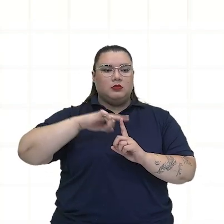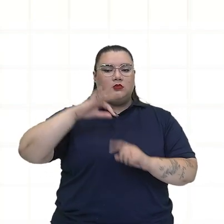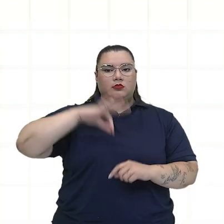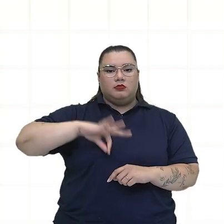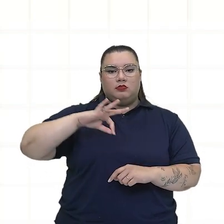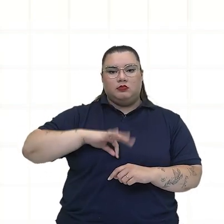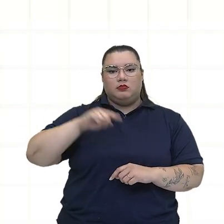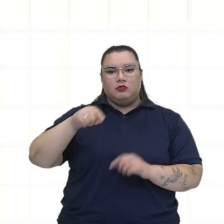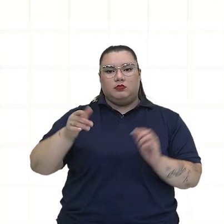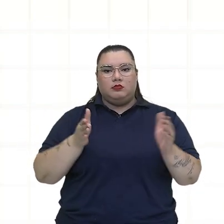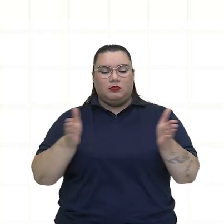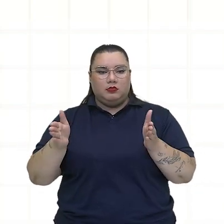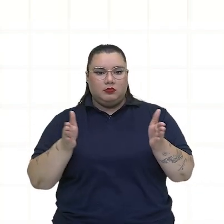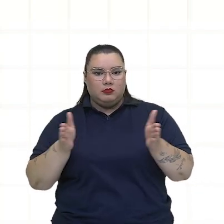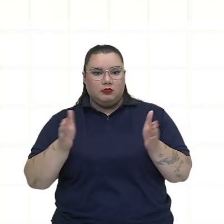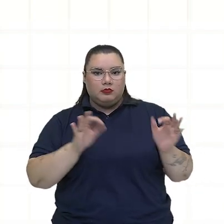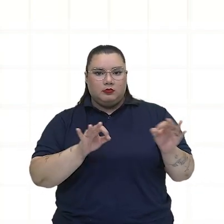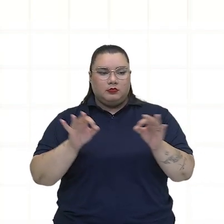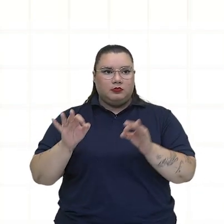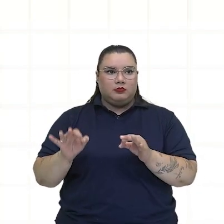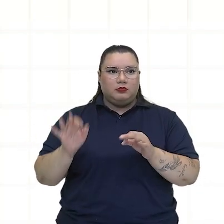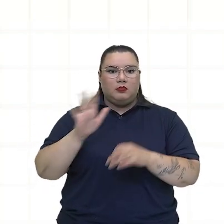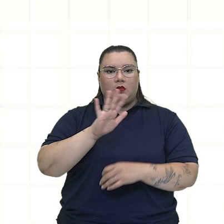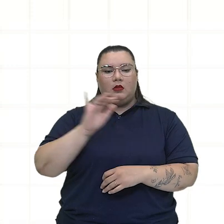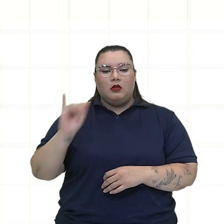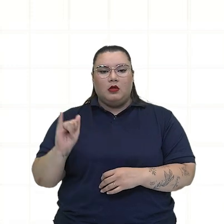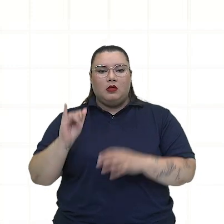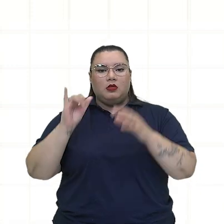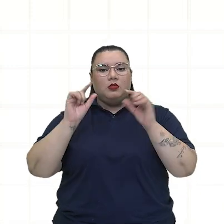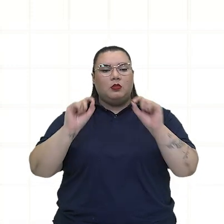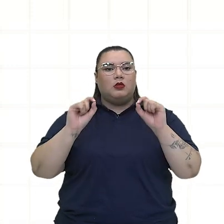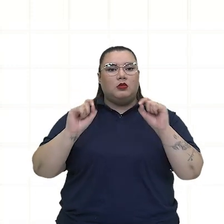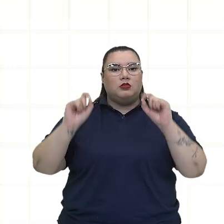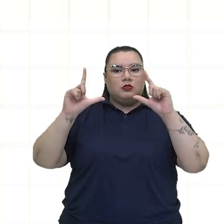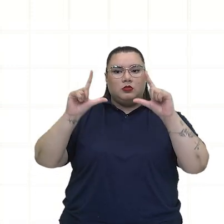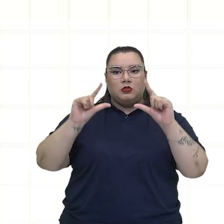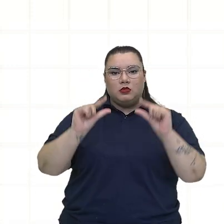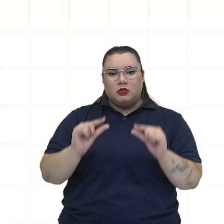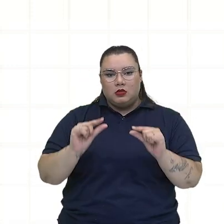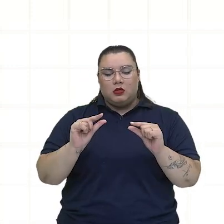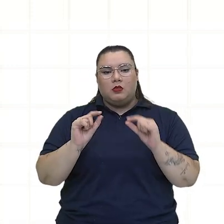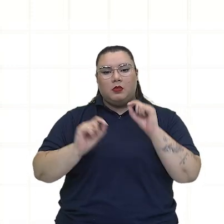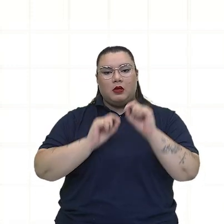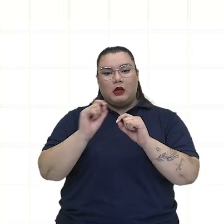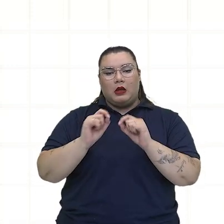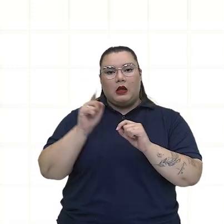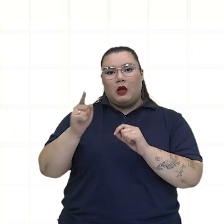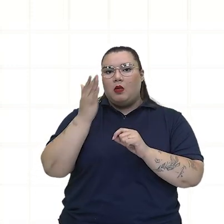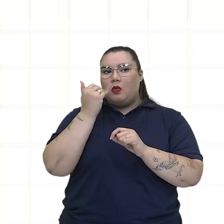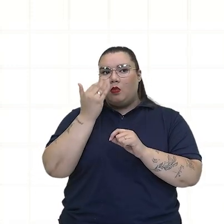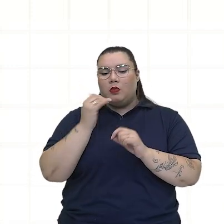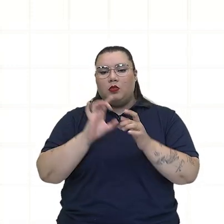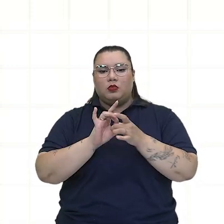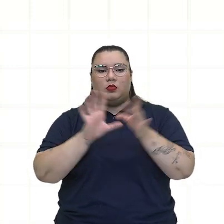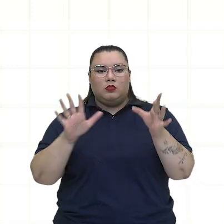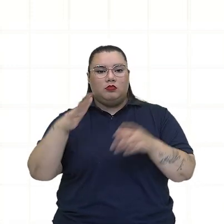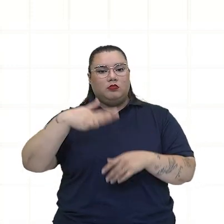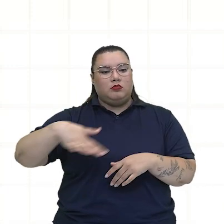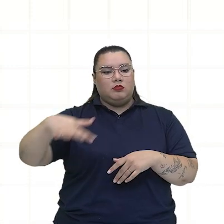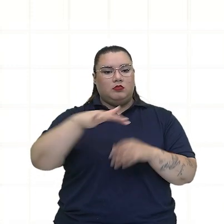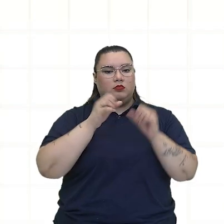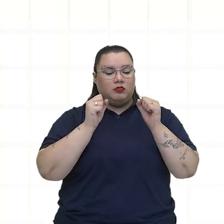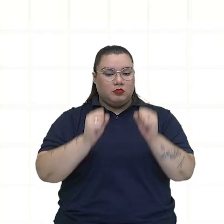de renda durante esse período. E vai acabar diminuindo a insegurança alimentar, porque eles